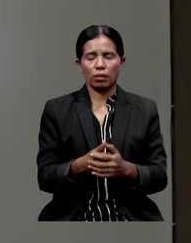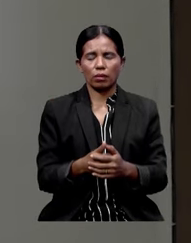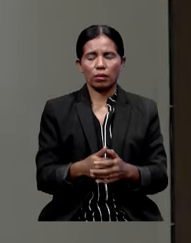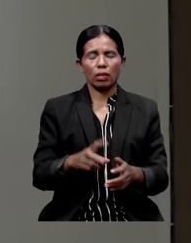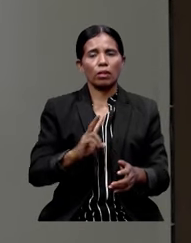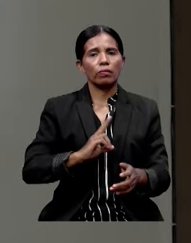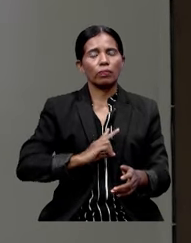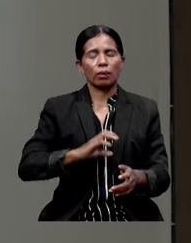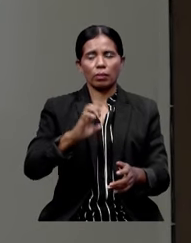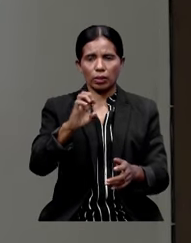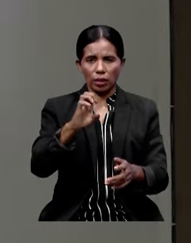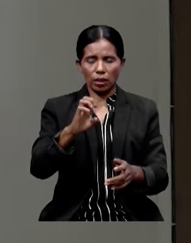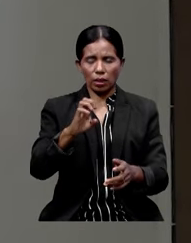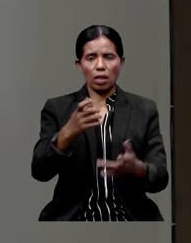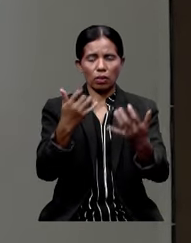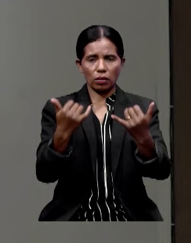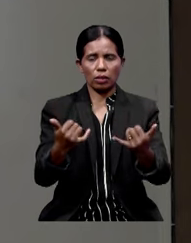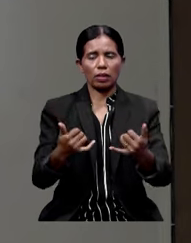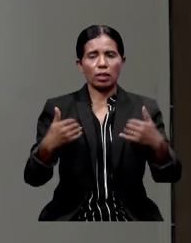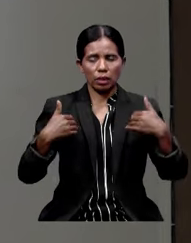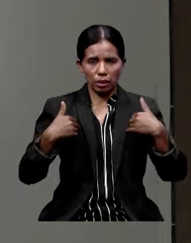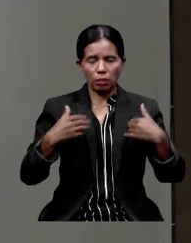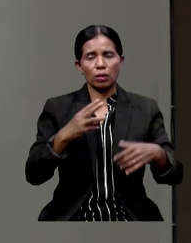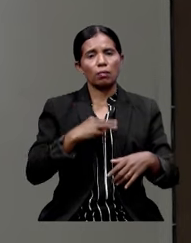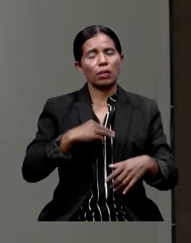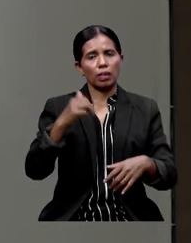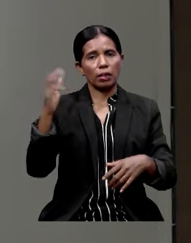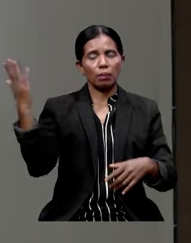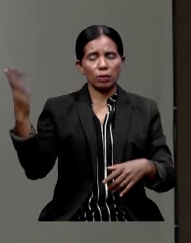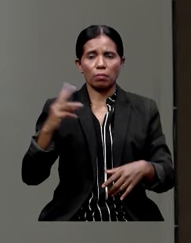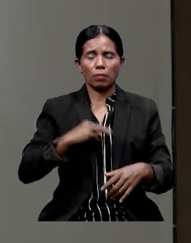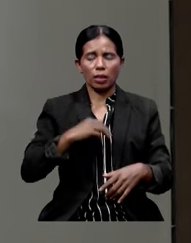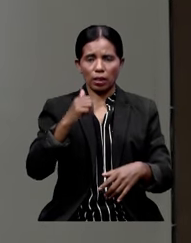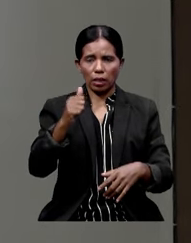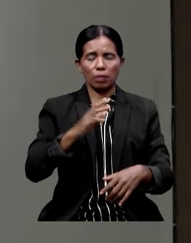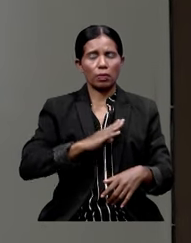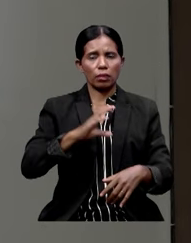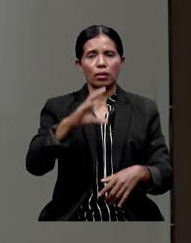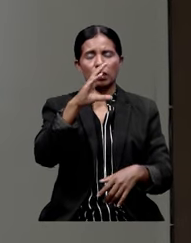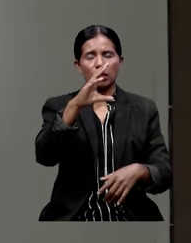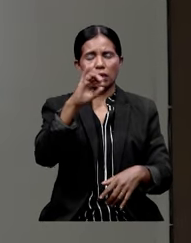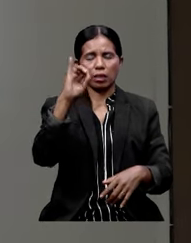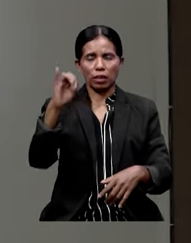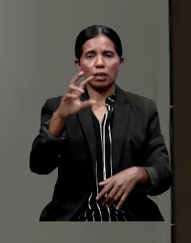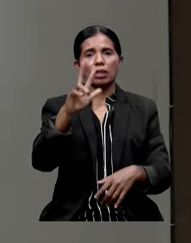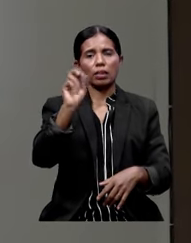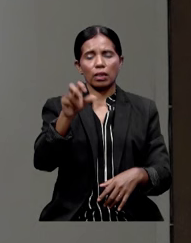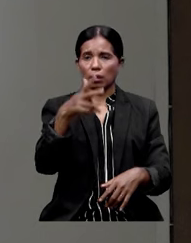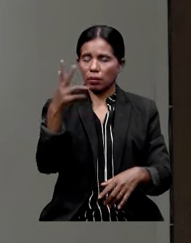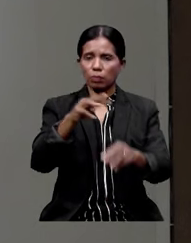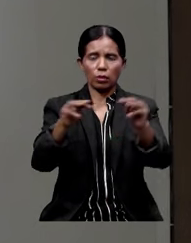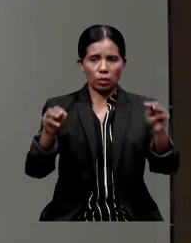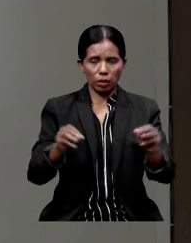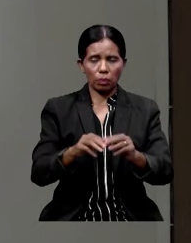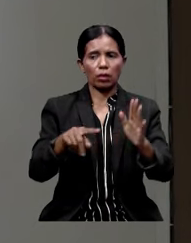vemase i agora dok iha mos maliana baukau i CCI 13 munisipi kumesa